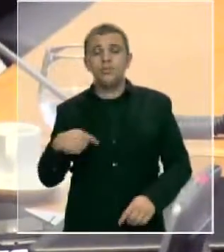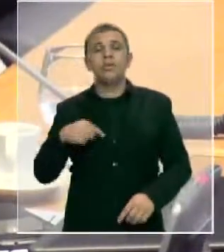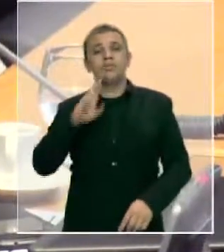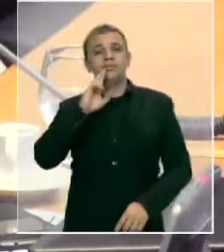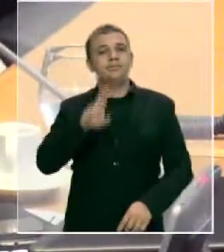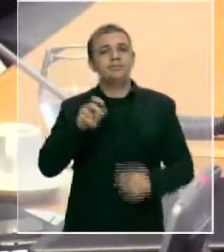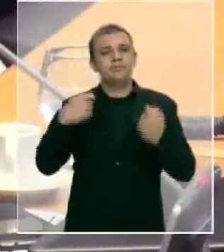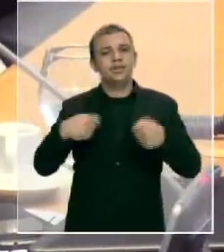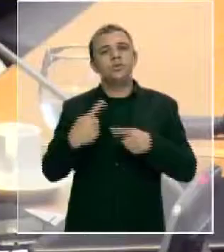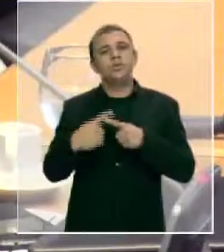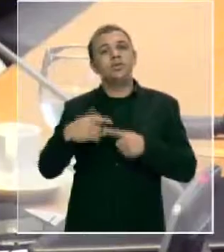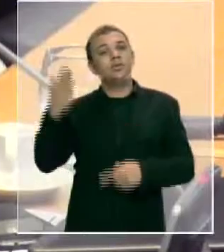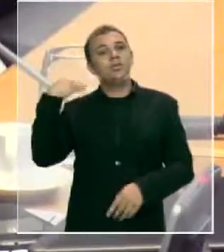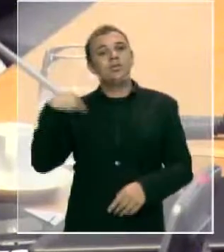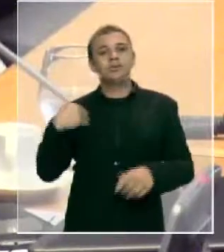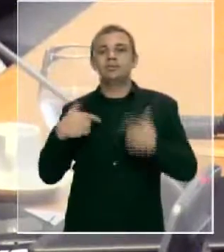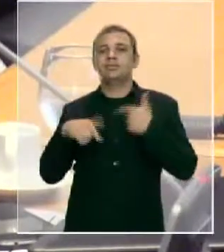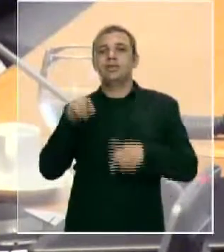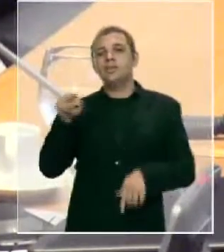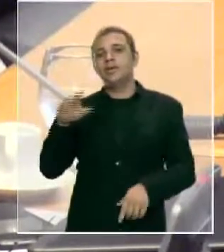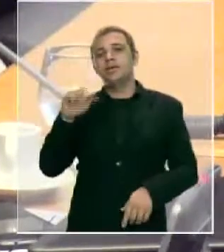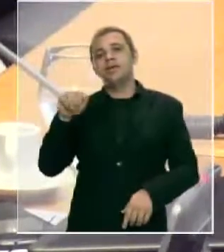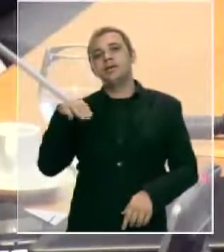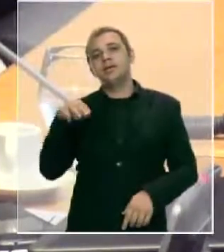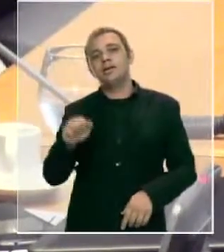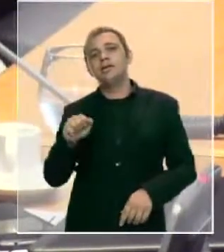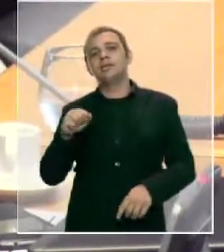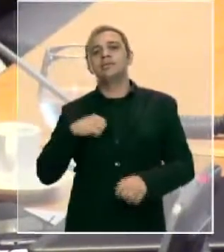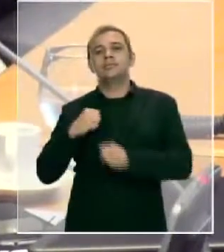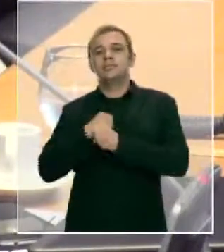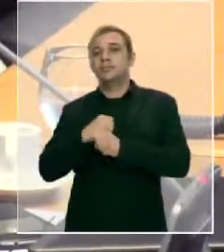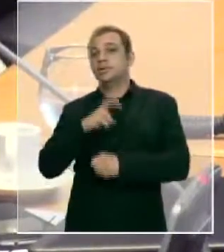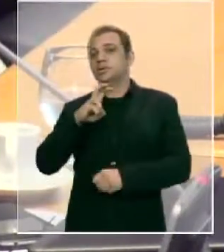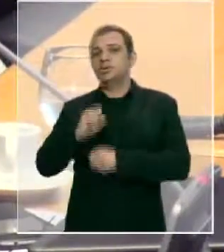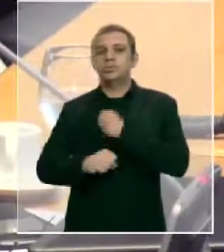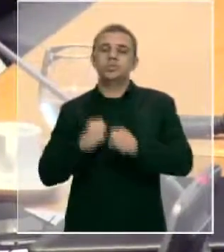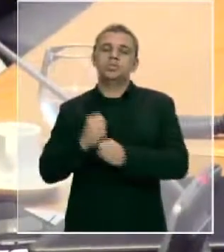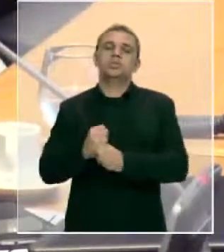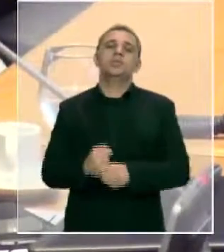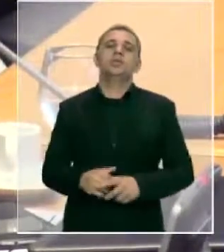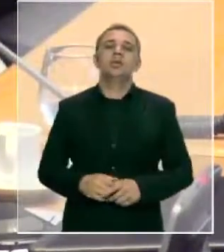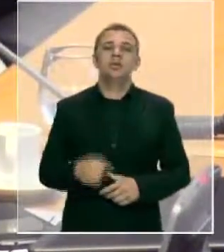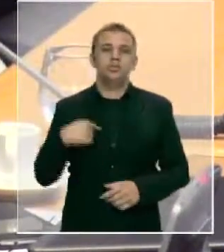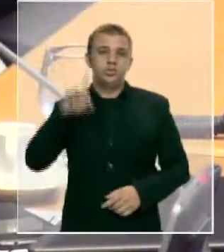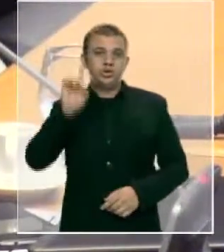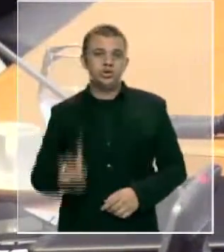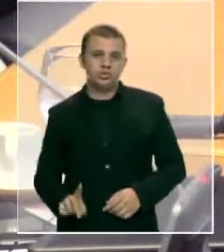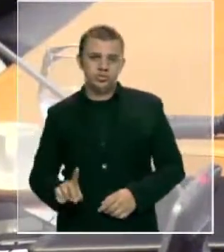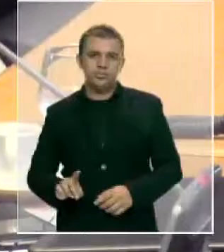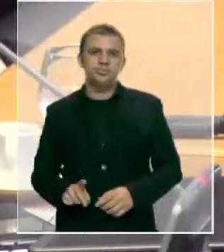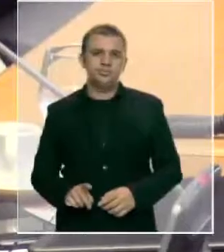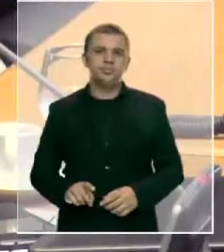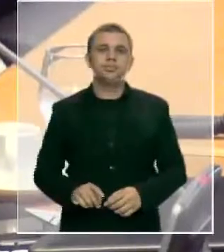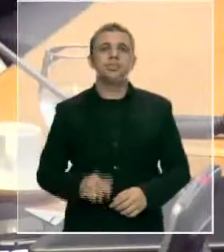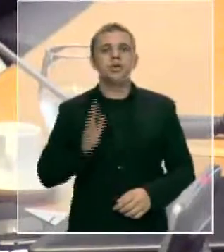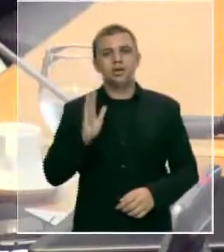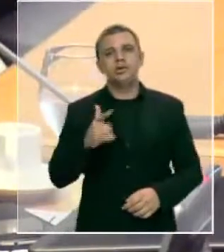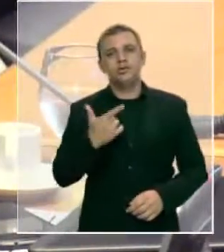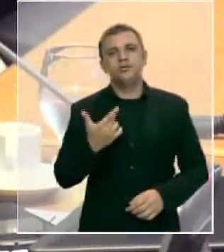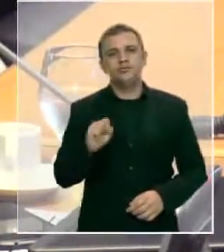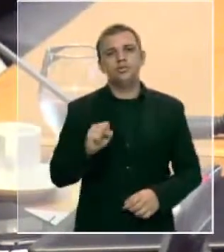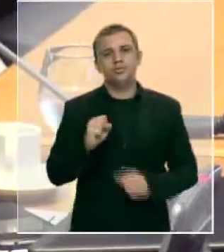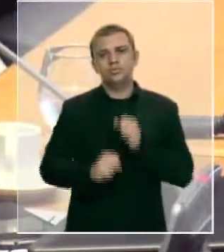fui diretor e sou funcionário de carreira daquela casa durante 5 anos, como diretor, e já estou há 28 anos